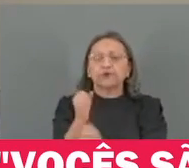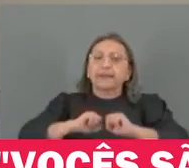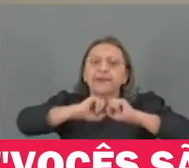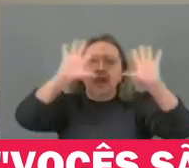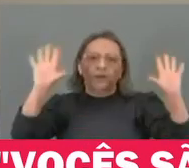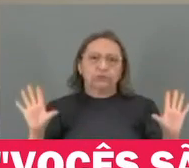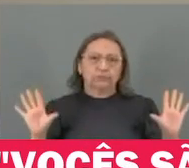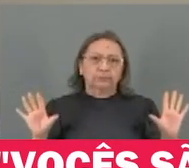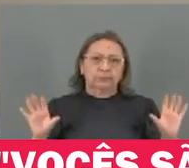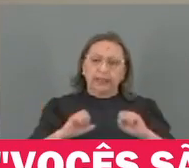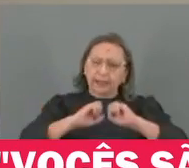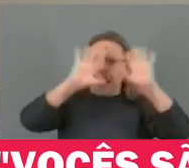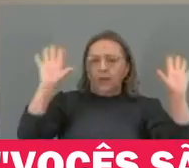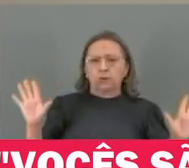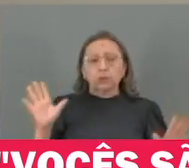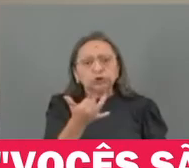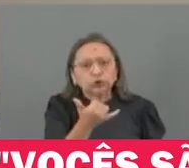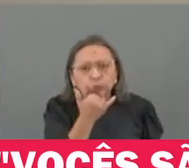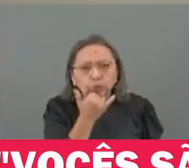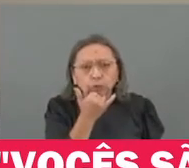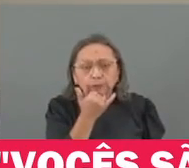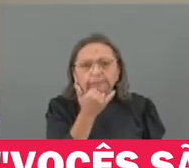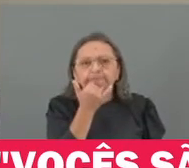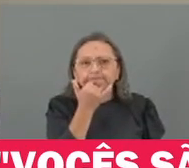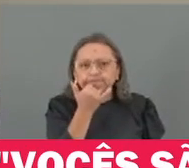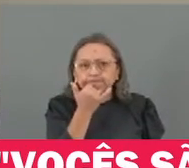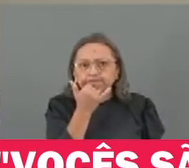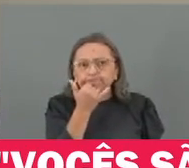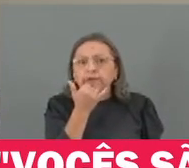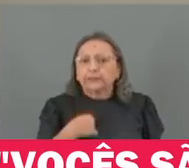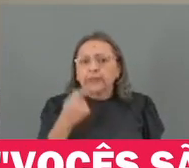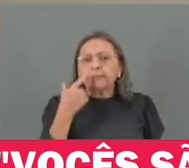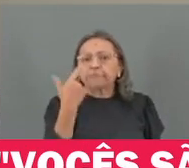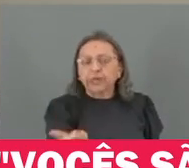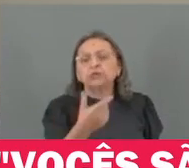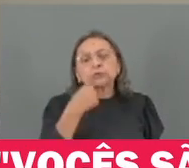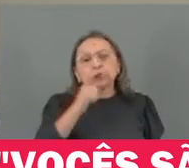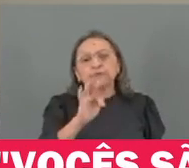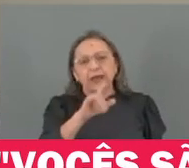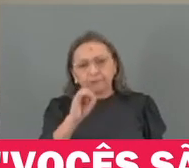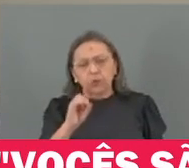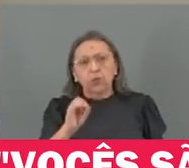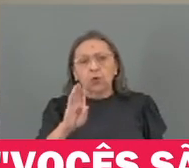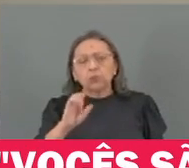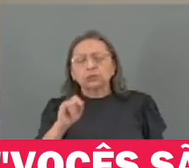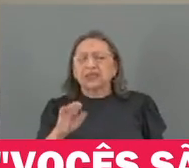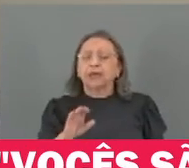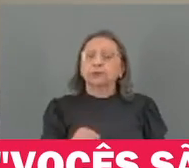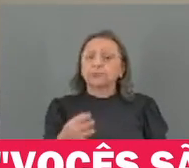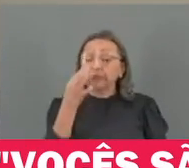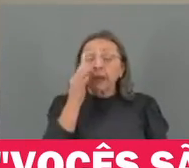evidente. Evidente. E me desculpe, estou aqui o senador Flávio Bolsonaro, mas houve um